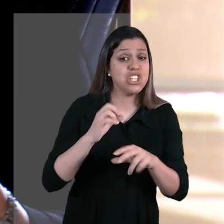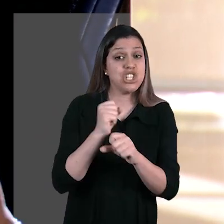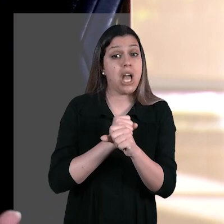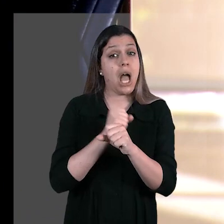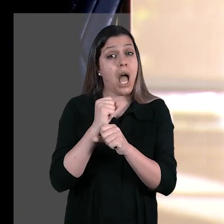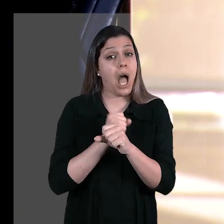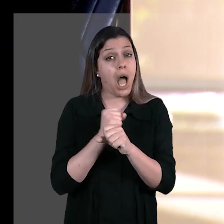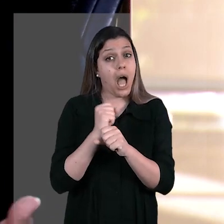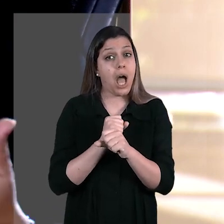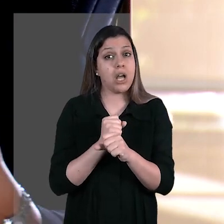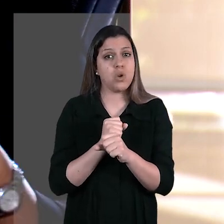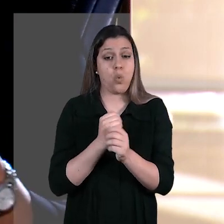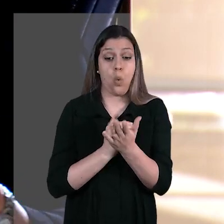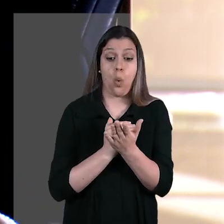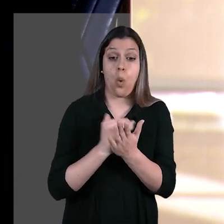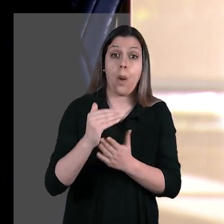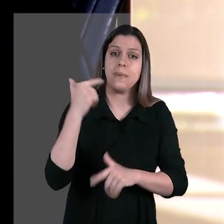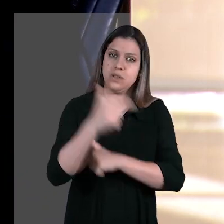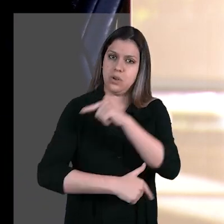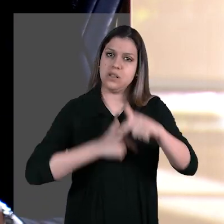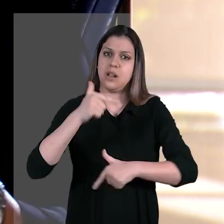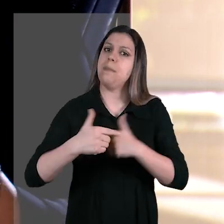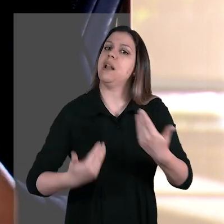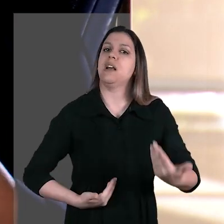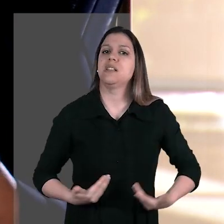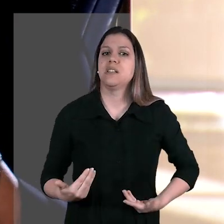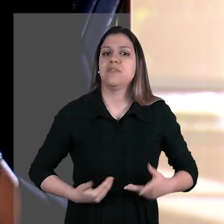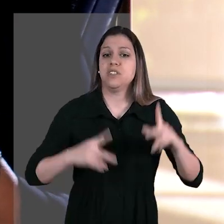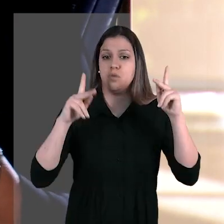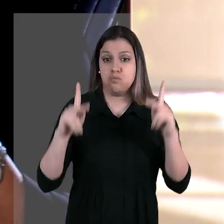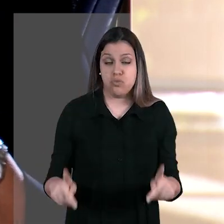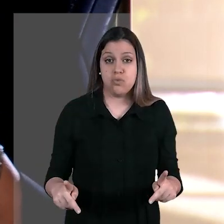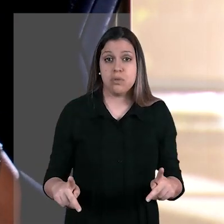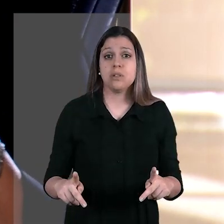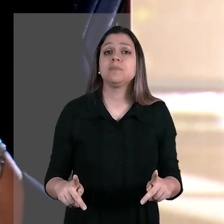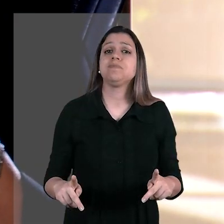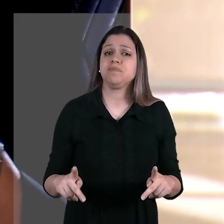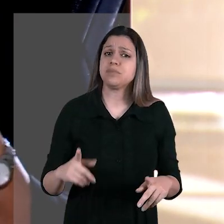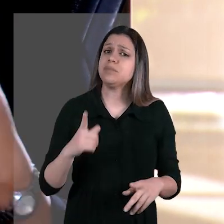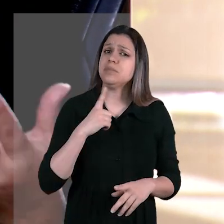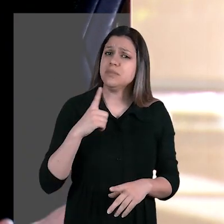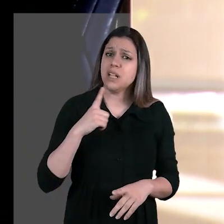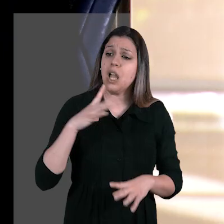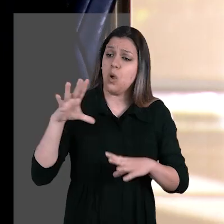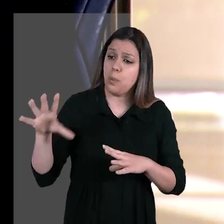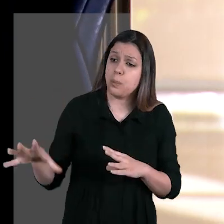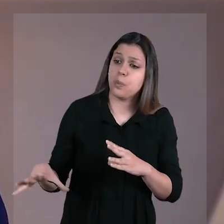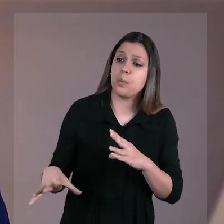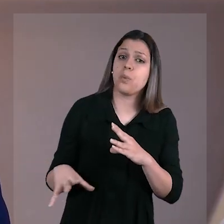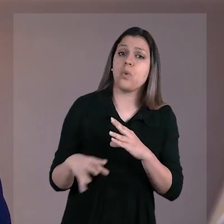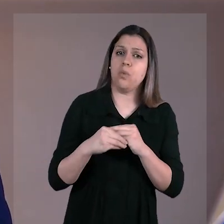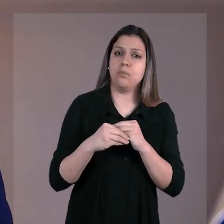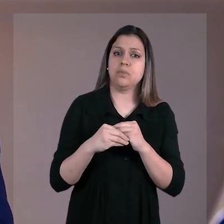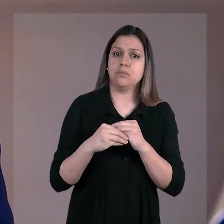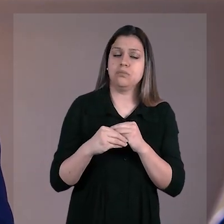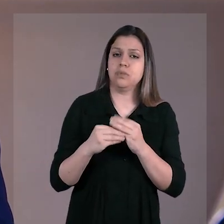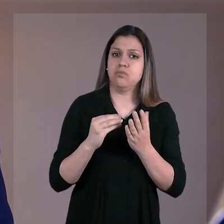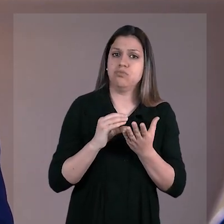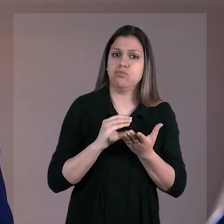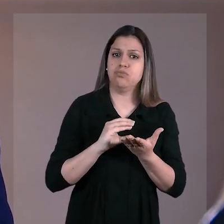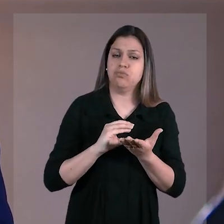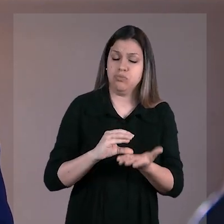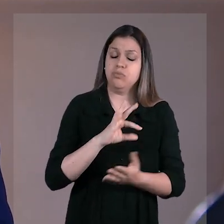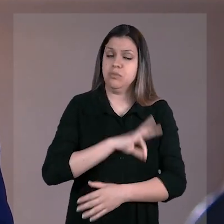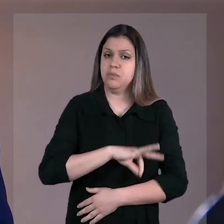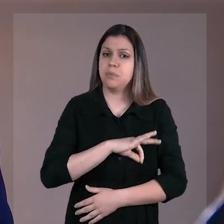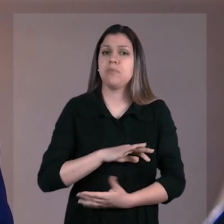que ele entrou no serviço público, deve ter uma complementação por parte do município, que muitas